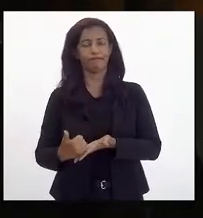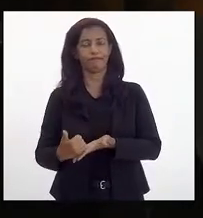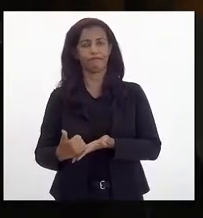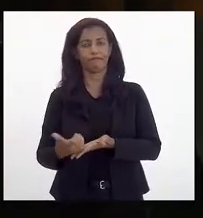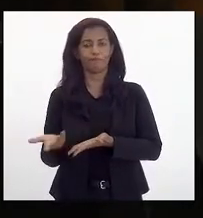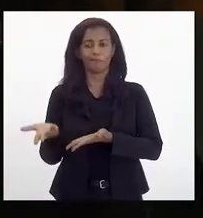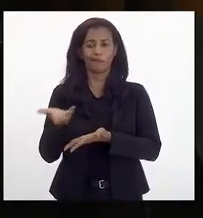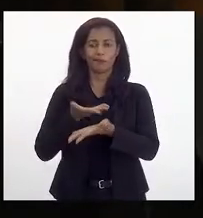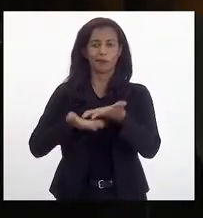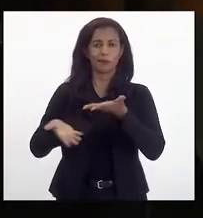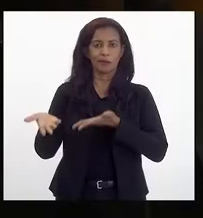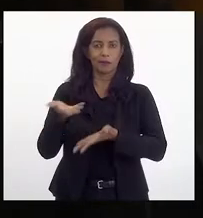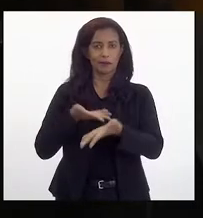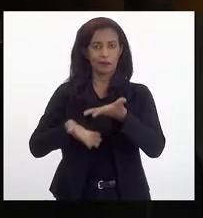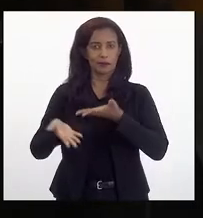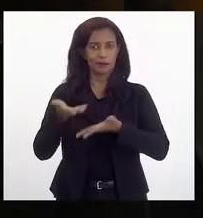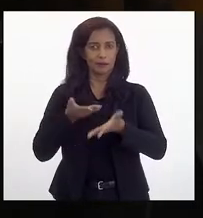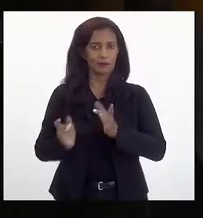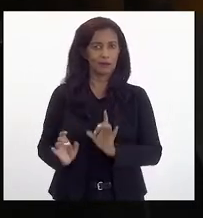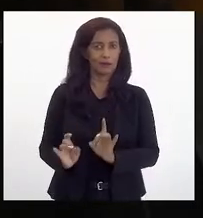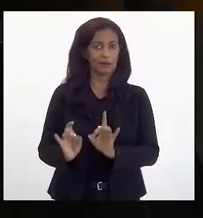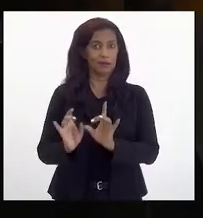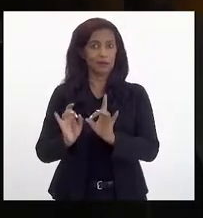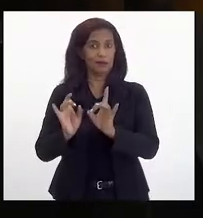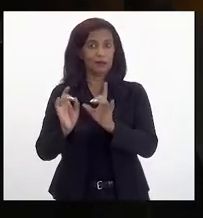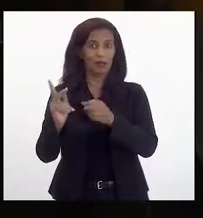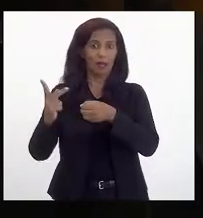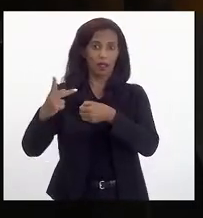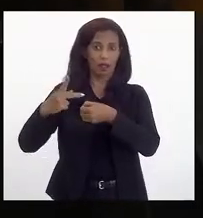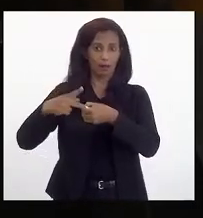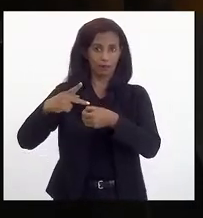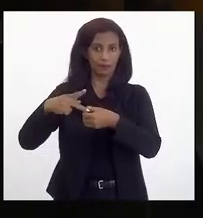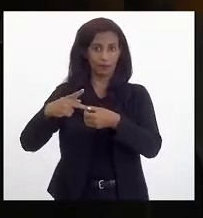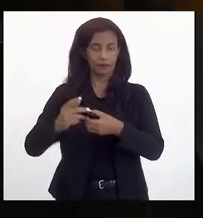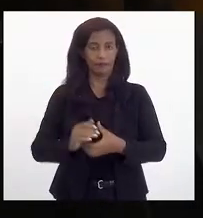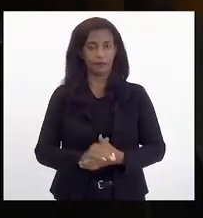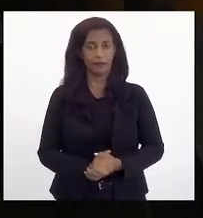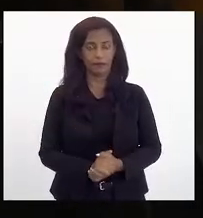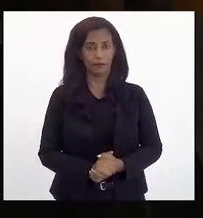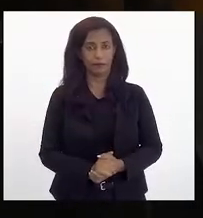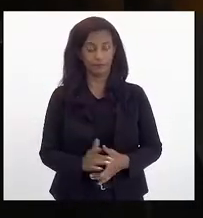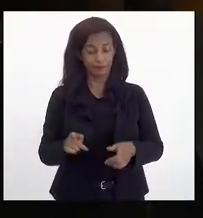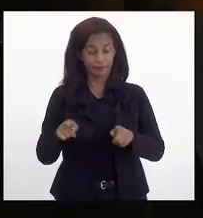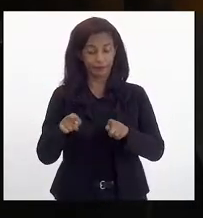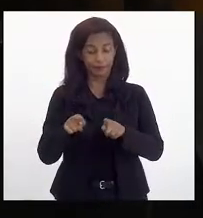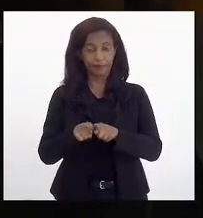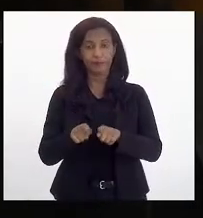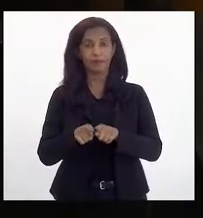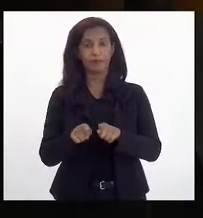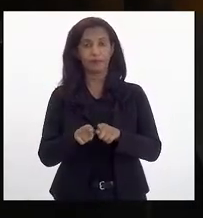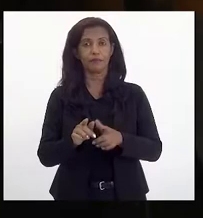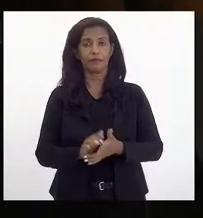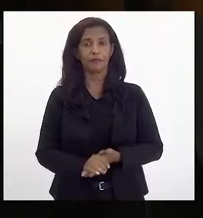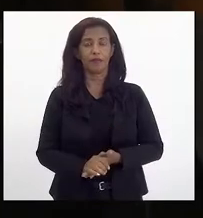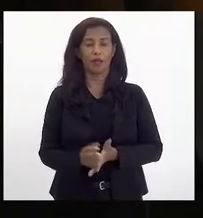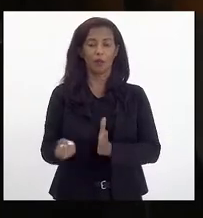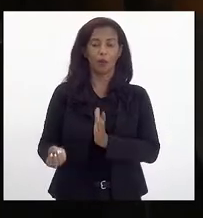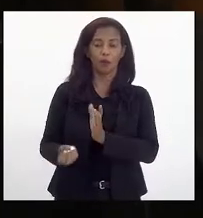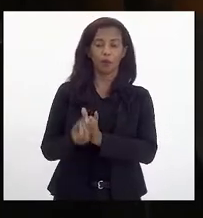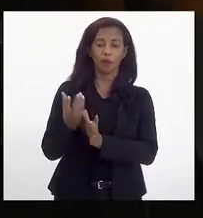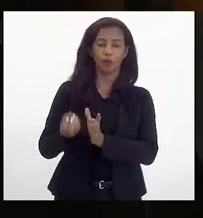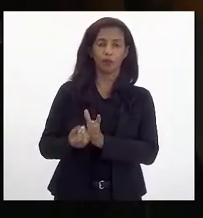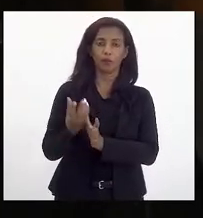derivada de royalties, participações especiais e também da cadeia